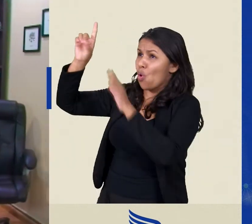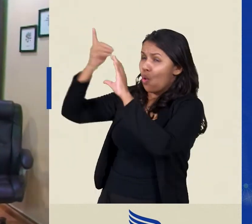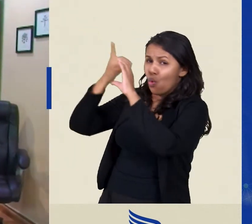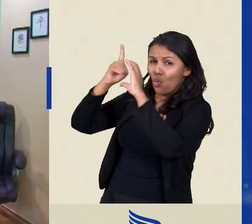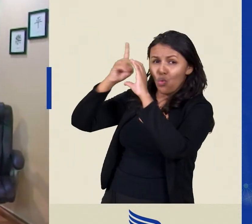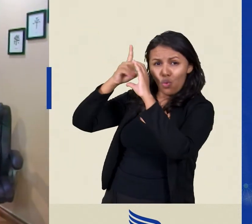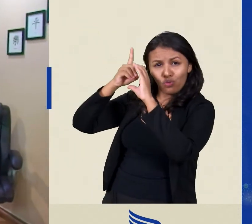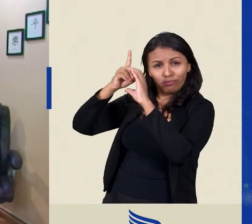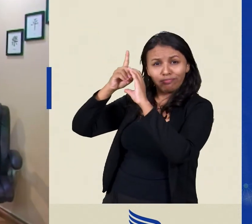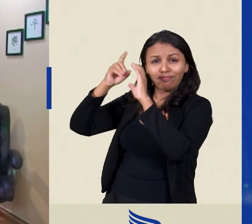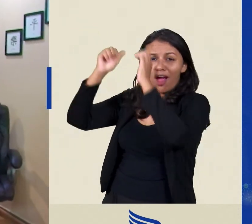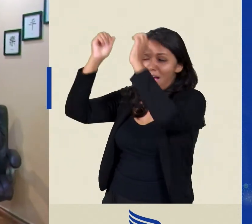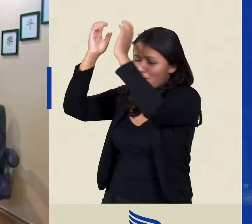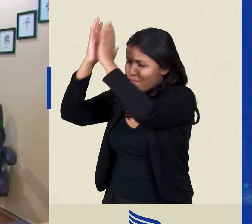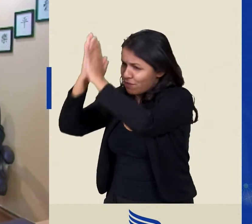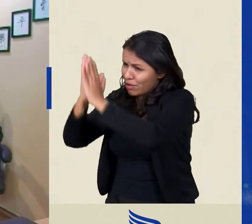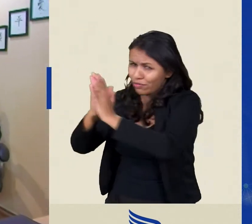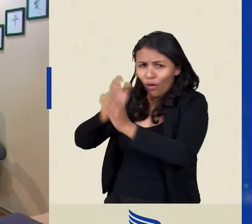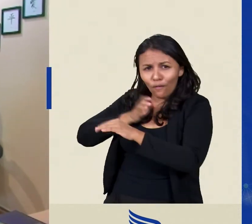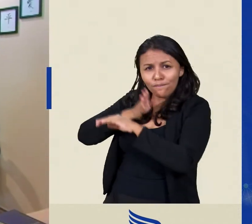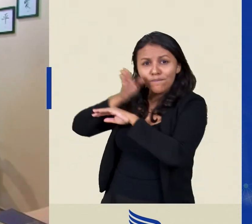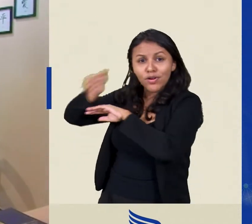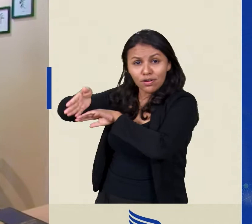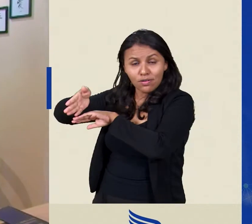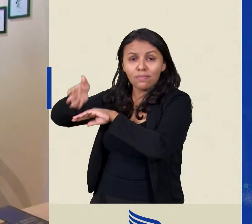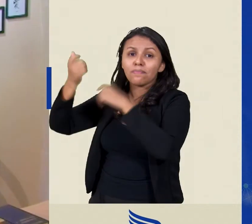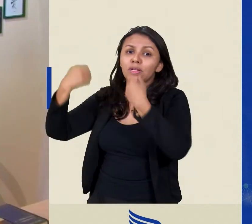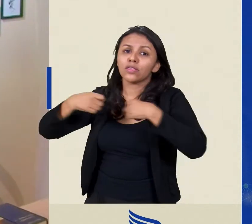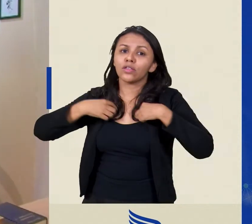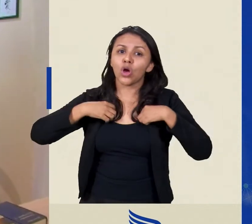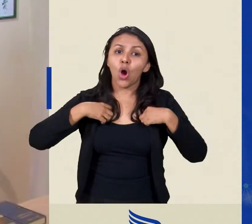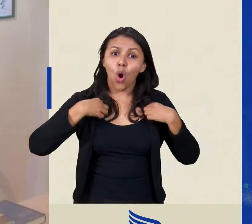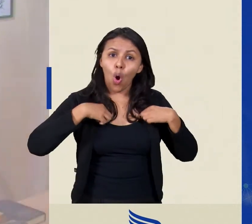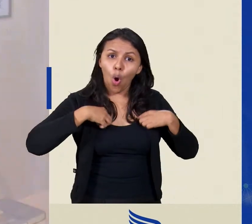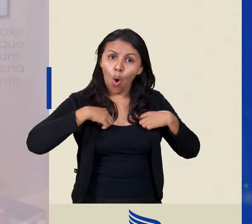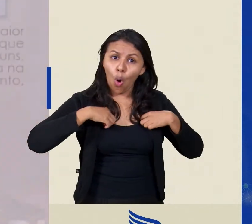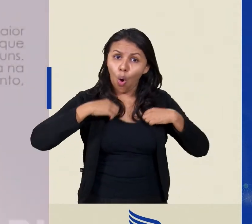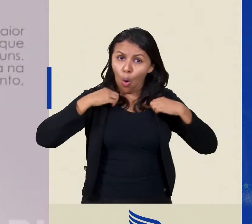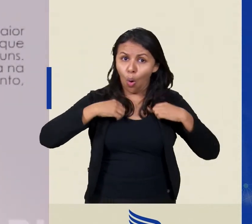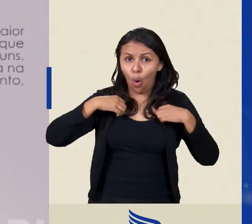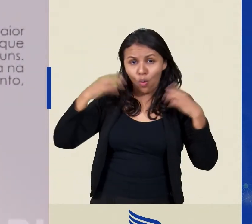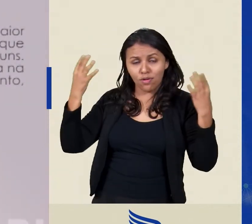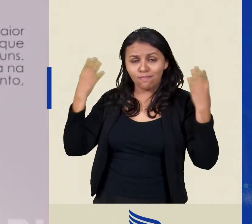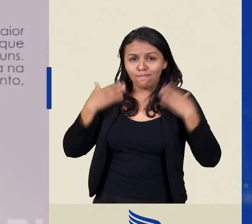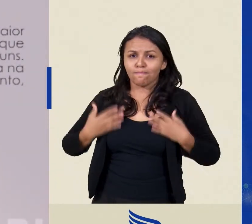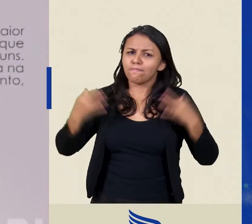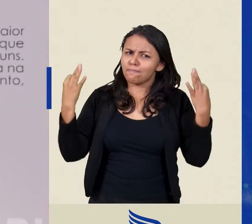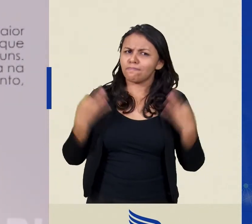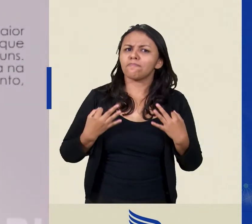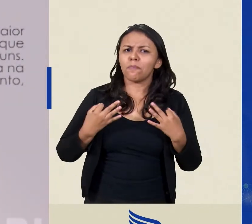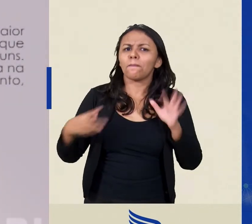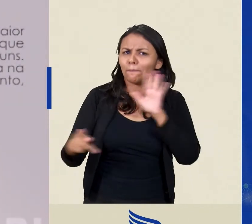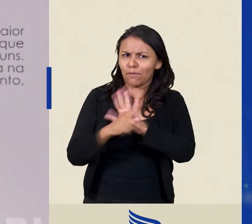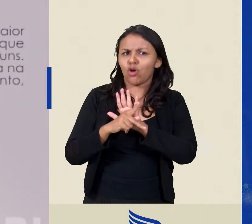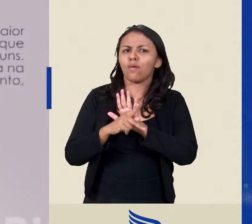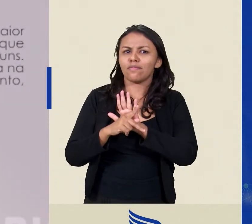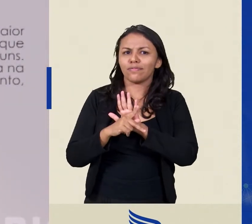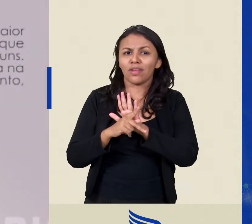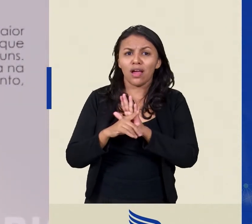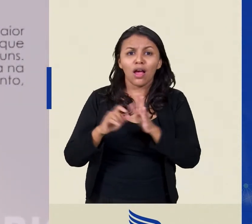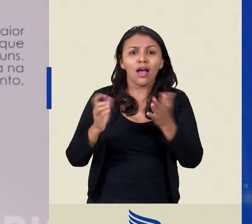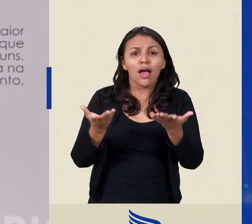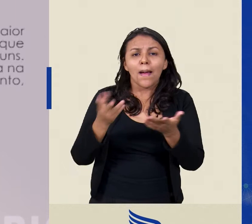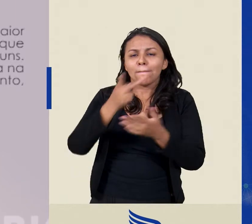cultos de adoração, devemos usar vestes apropriadas. No entender de muitos, não há